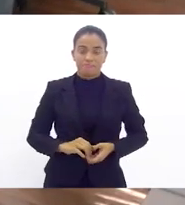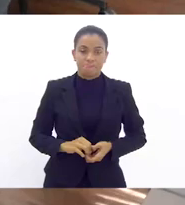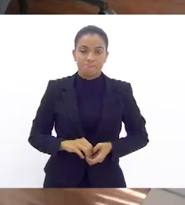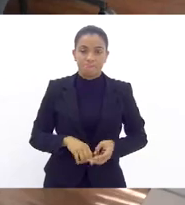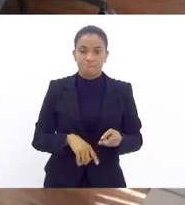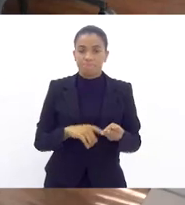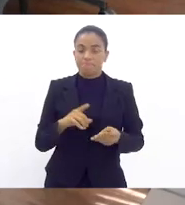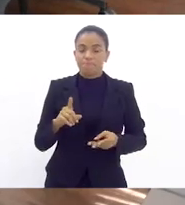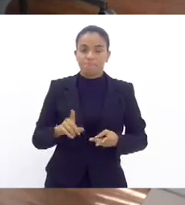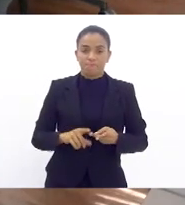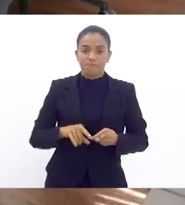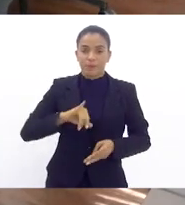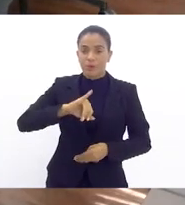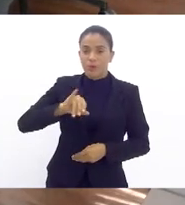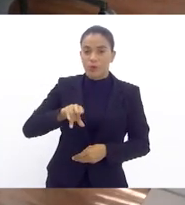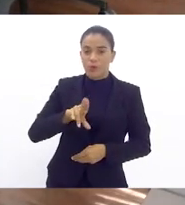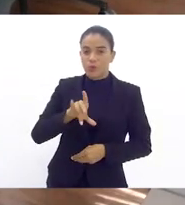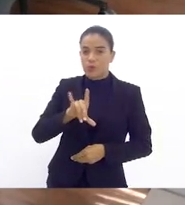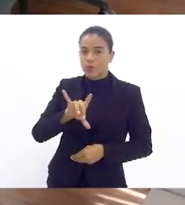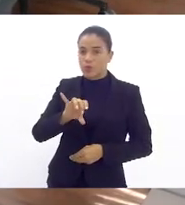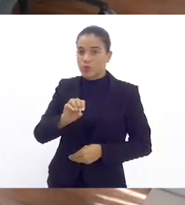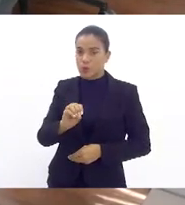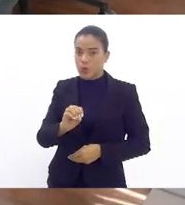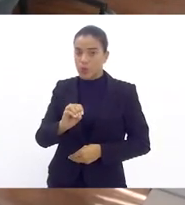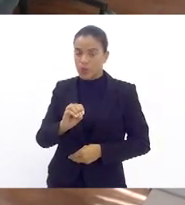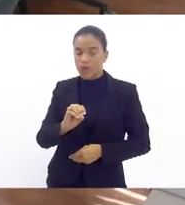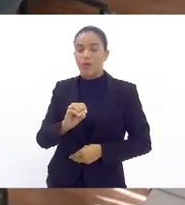e o doutor Júlio César Ferreira, auditor fiscal-chefe